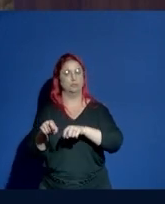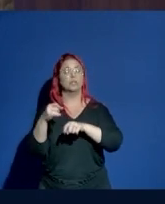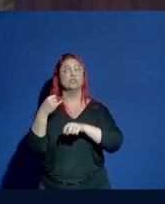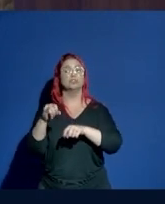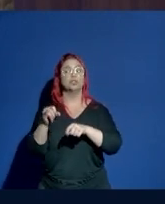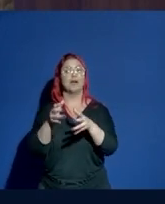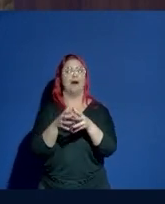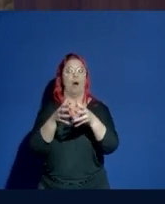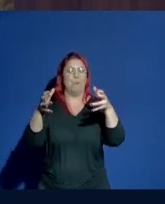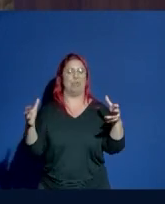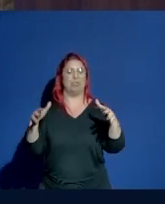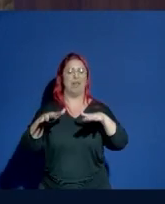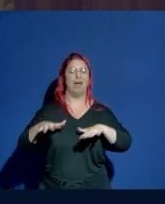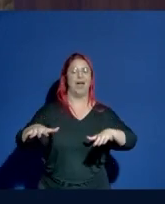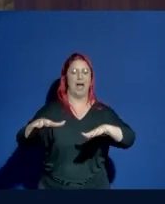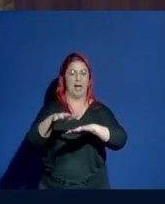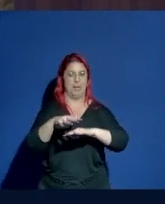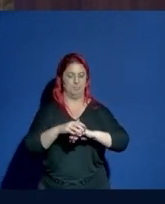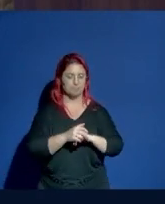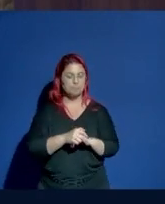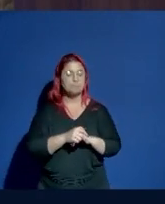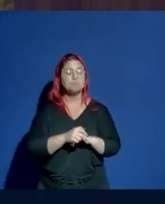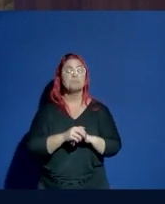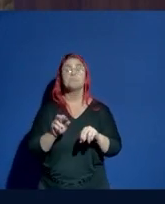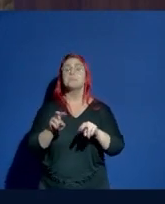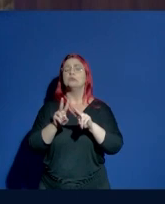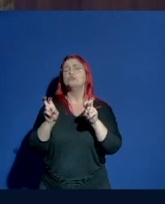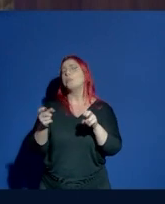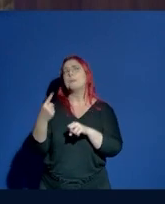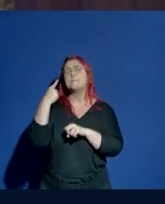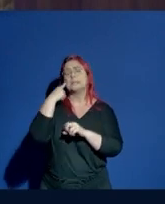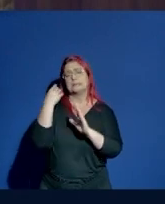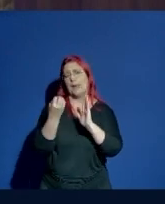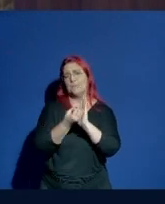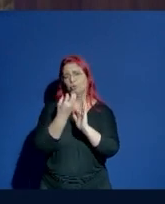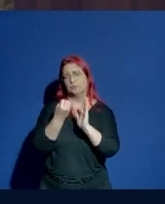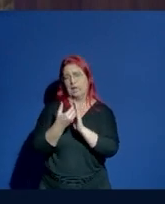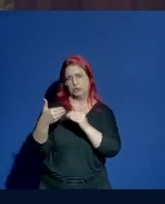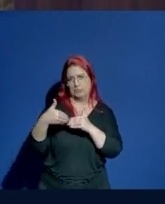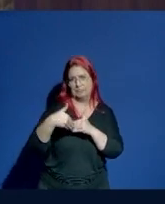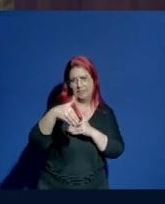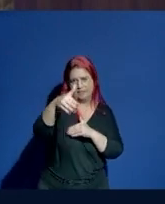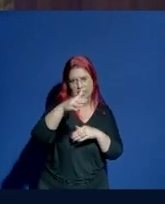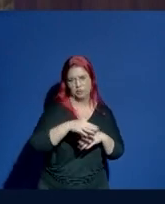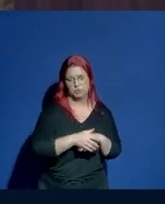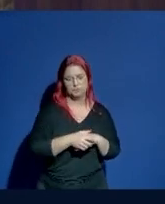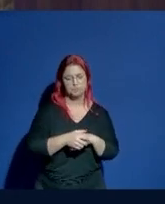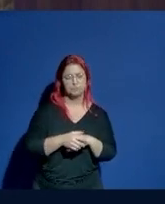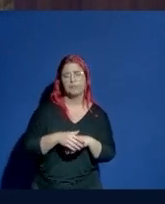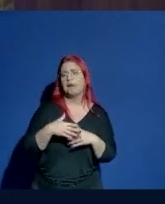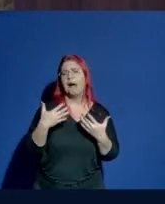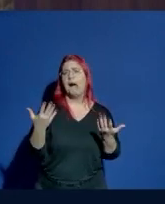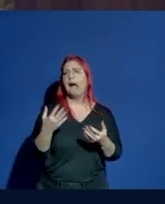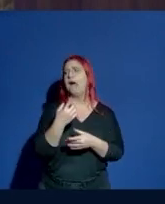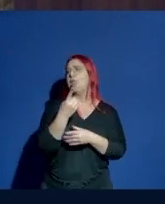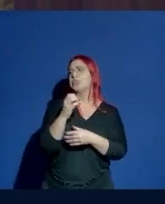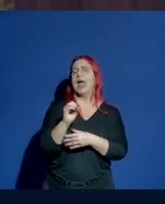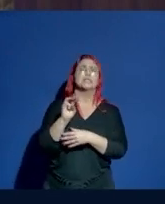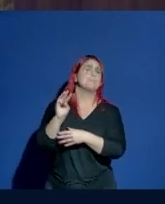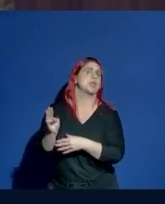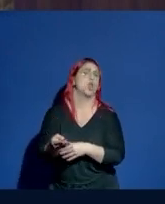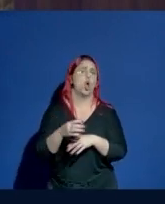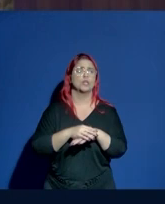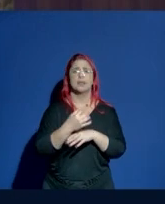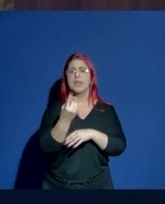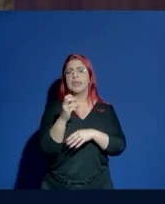diária. Quando a gente olha esse desafio de produtividade pela frente, assim, não dá para pensar que nós vamos aumentar 10 milhões de hectares, 15